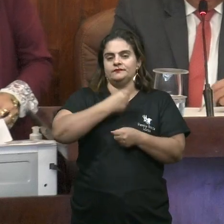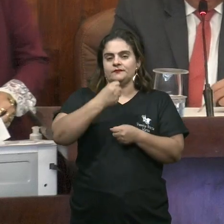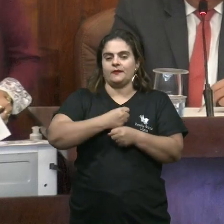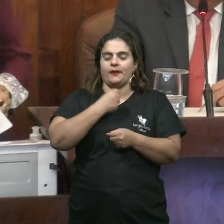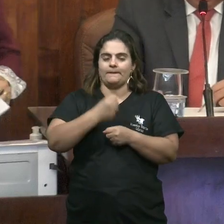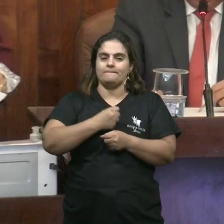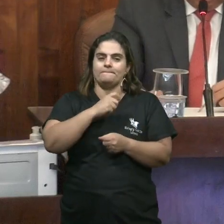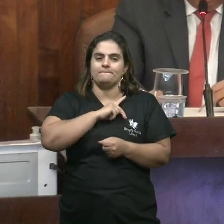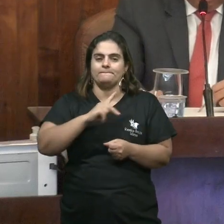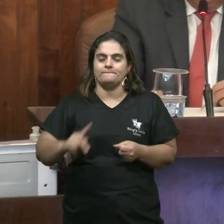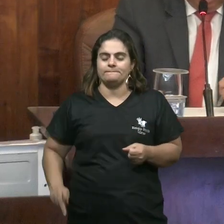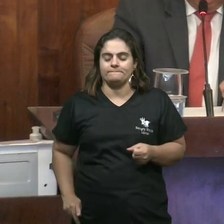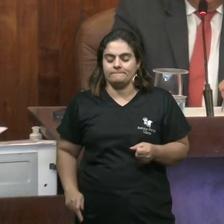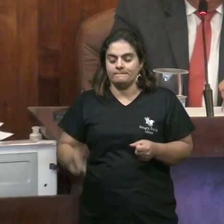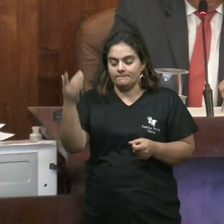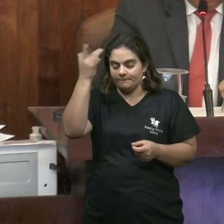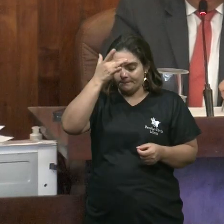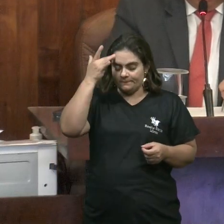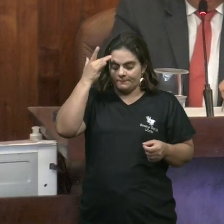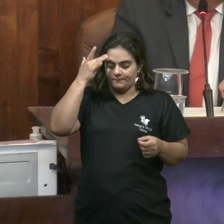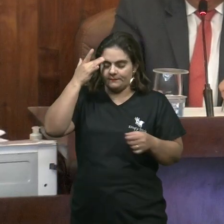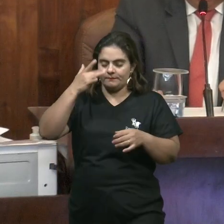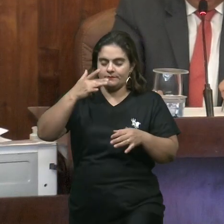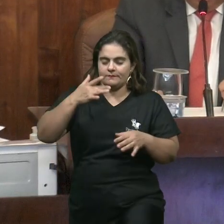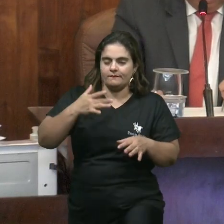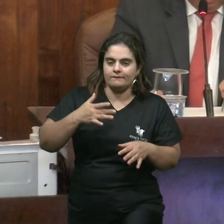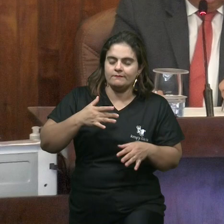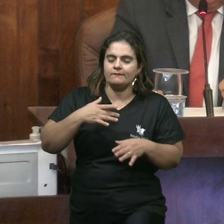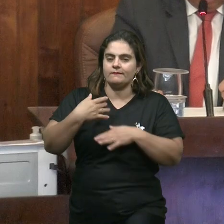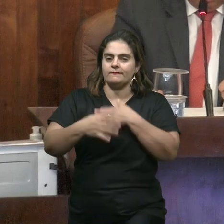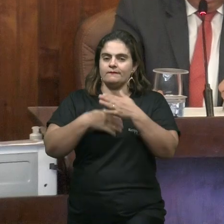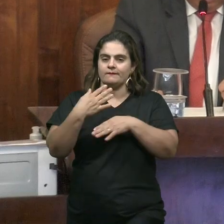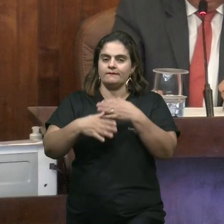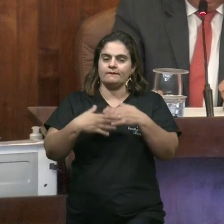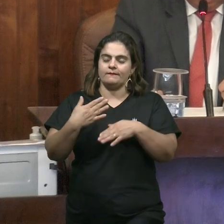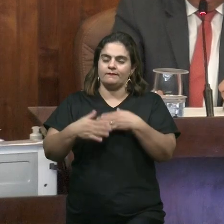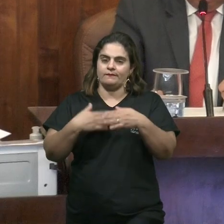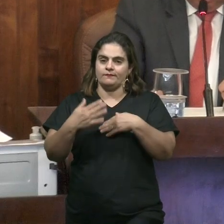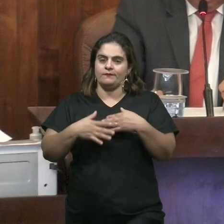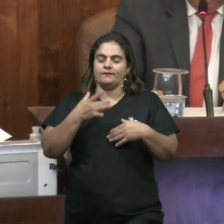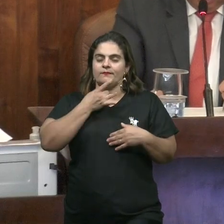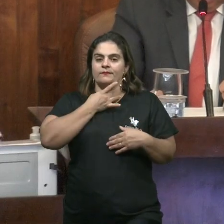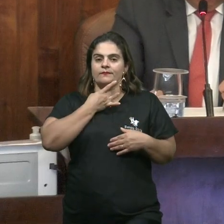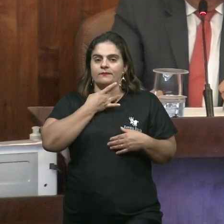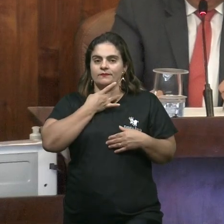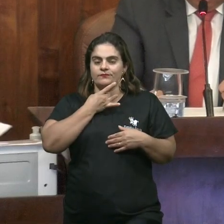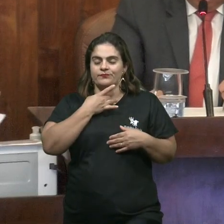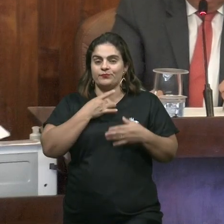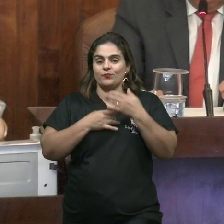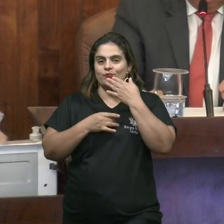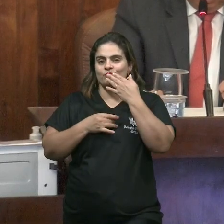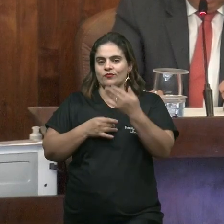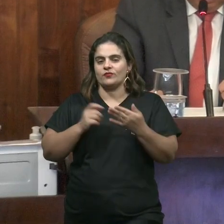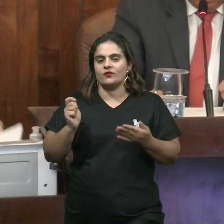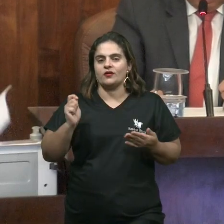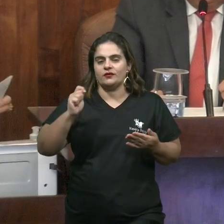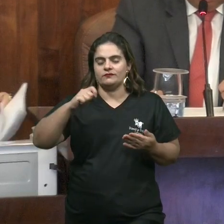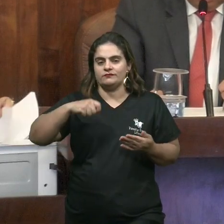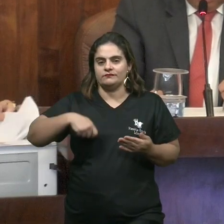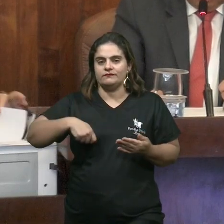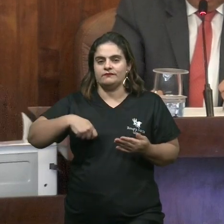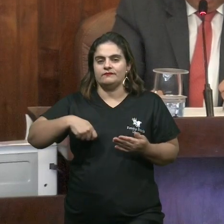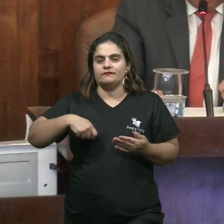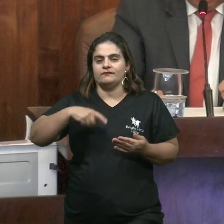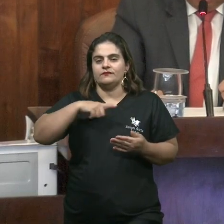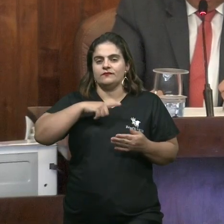Oliveira, e com o Diretor-Presidente da Condemar, Companhia de Desenvolvimento Econômico de Marília, Sr. Cláudio Gerleis, Santiago Domingues, informações sobre a possibilidade de realizar